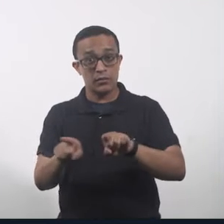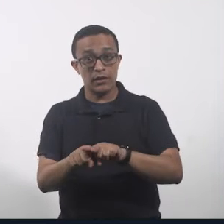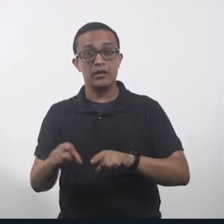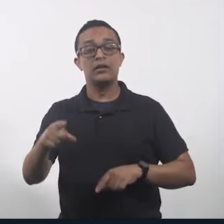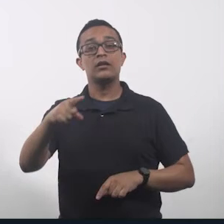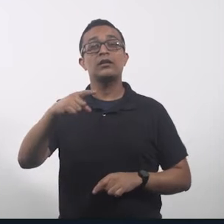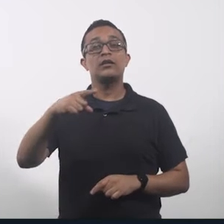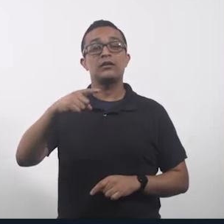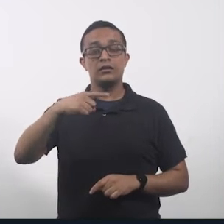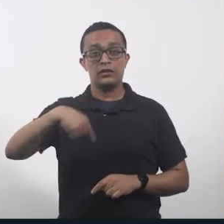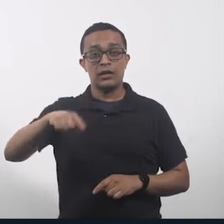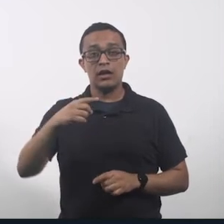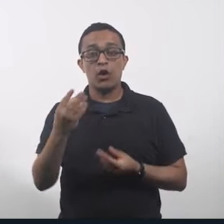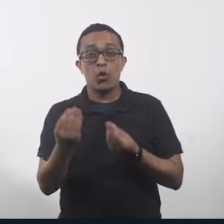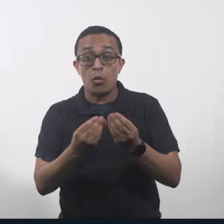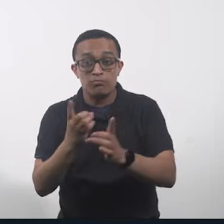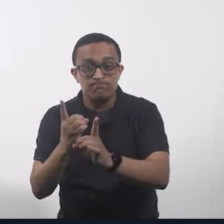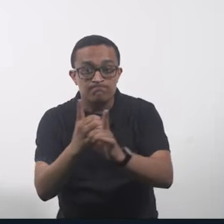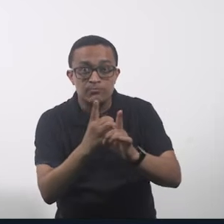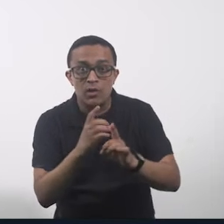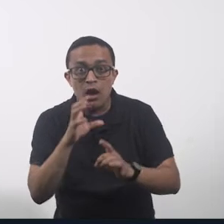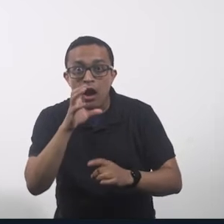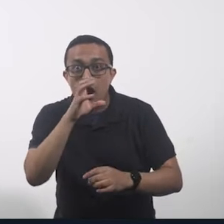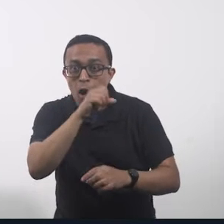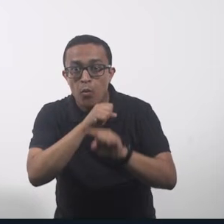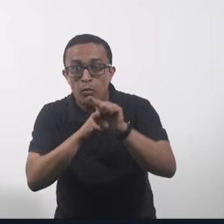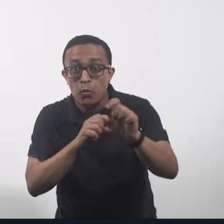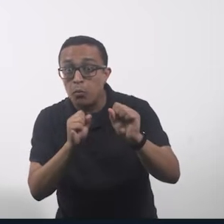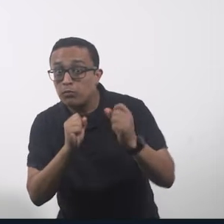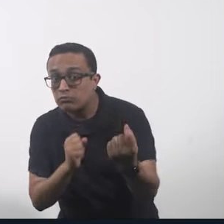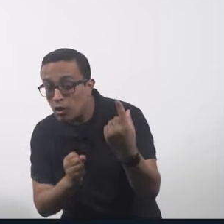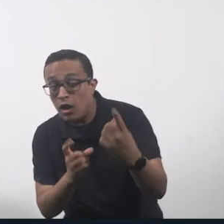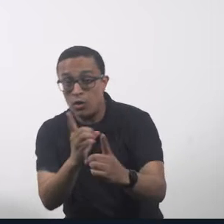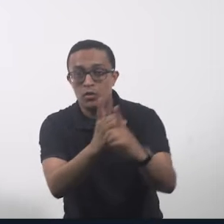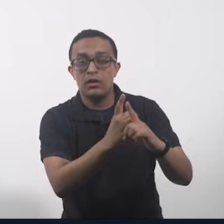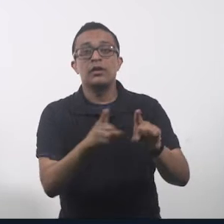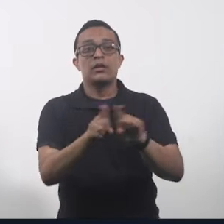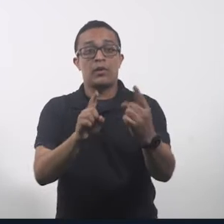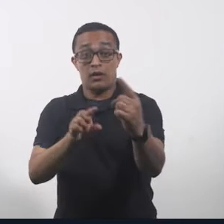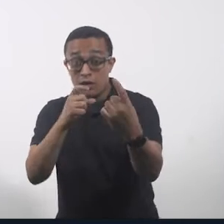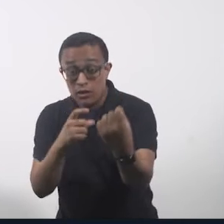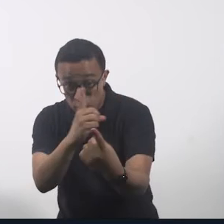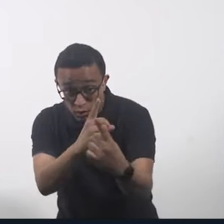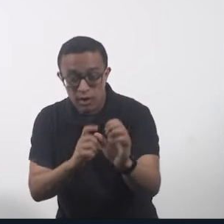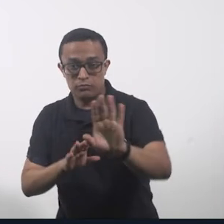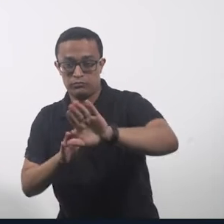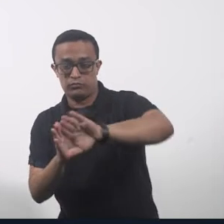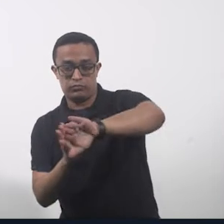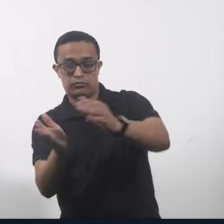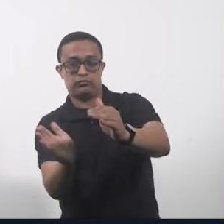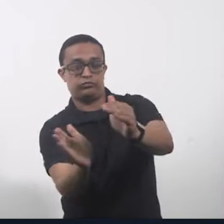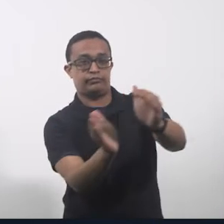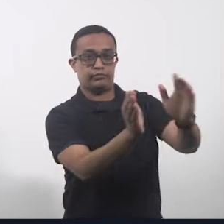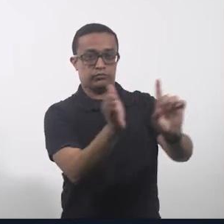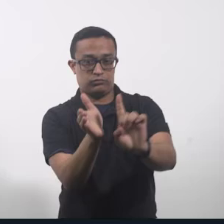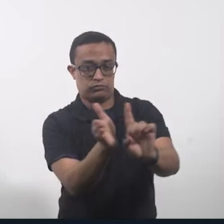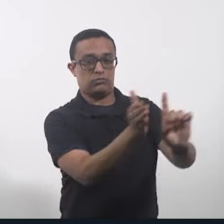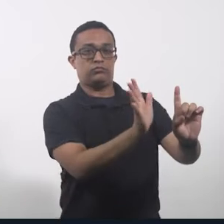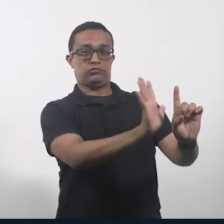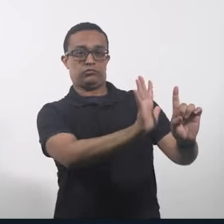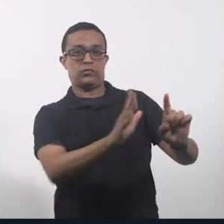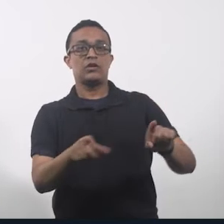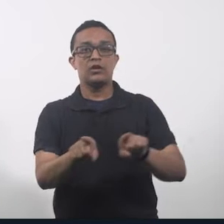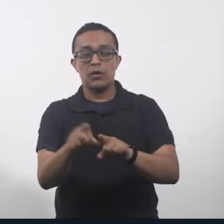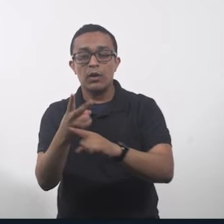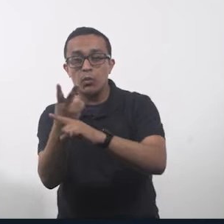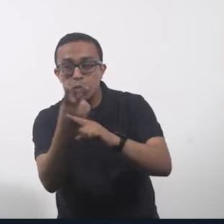na questão da identificação rápida dos casos suspeitos, isolamento desses casos, investigação dos casos, monitoramento e